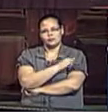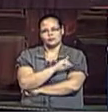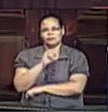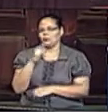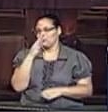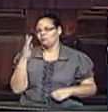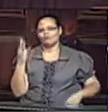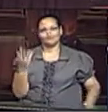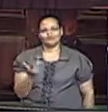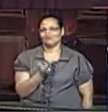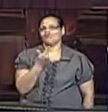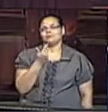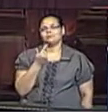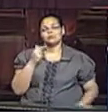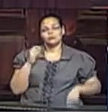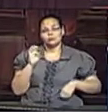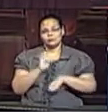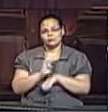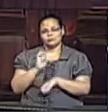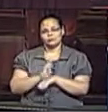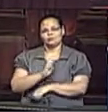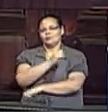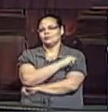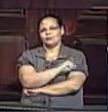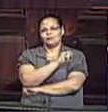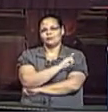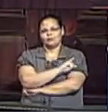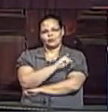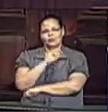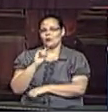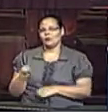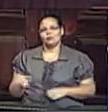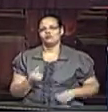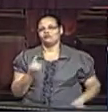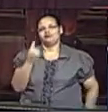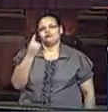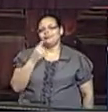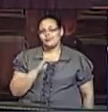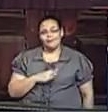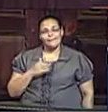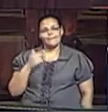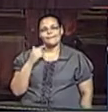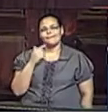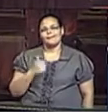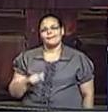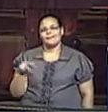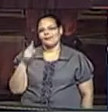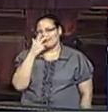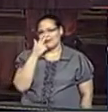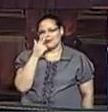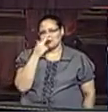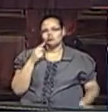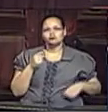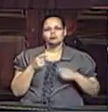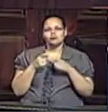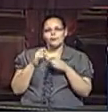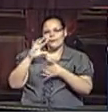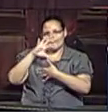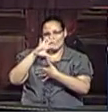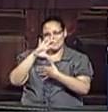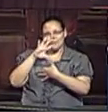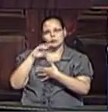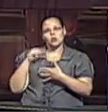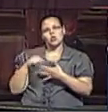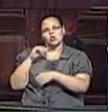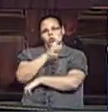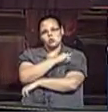fabuloso. O estado do Rio de Janeiro é um estado único. Por mais que possa parecer pequenininho no mapa,